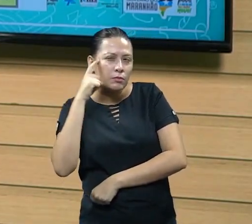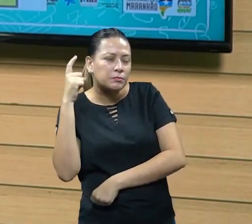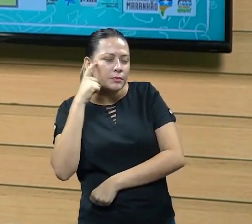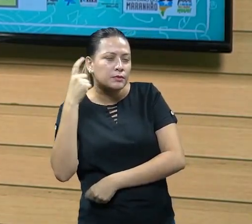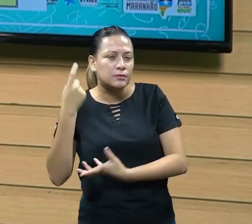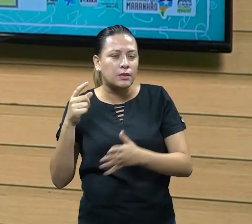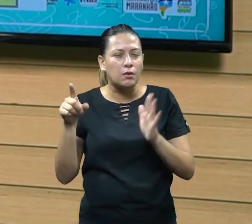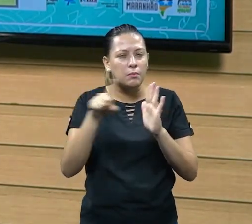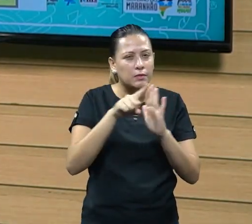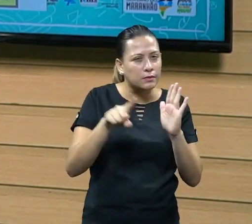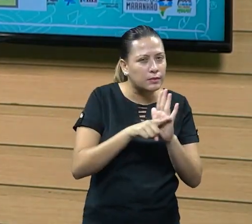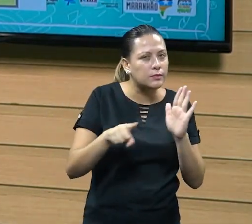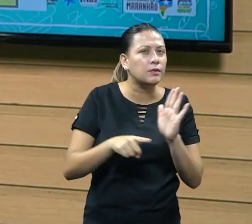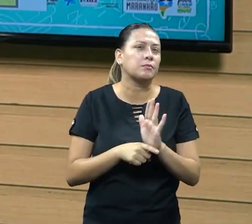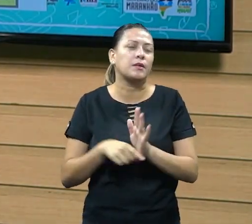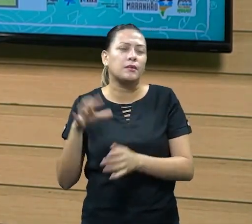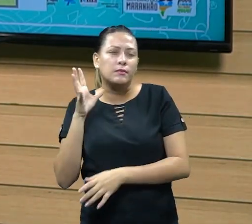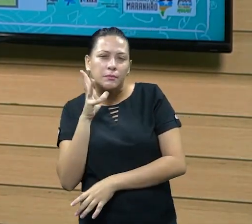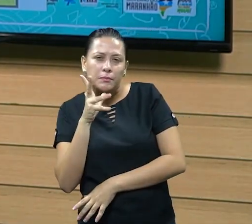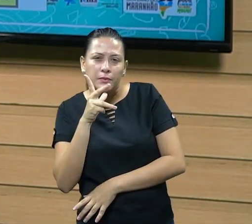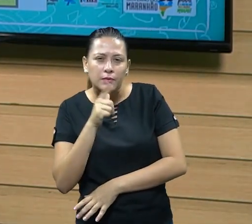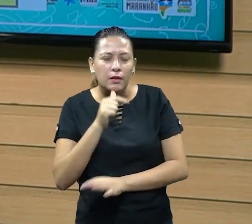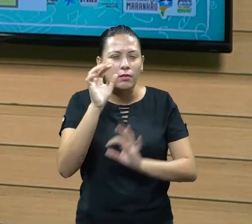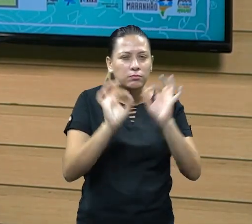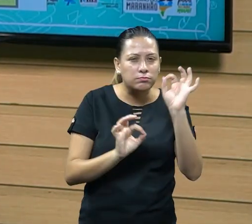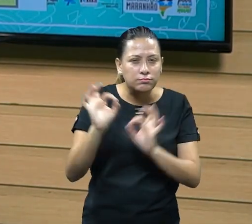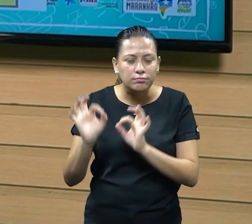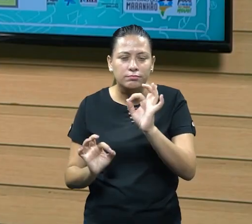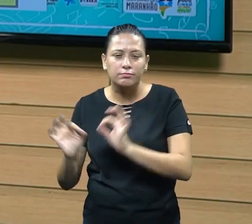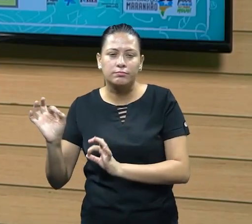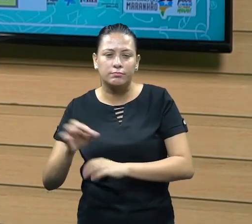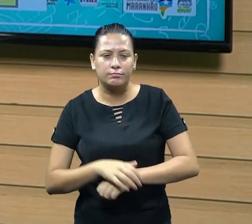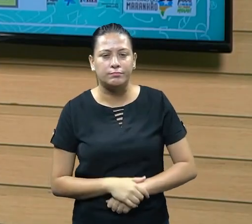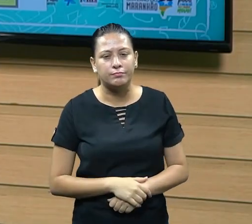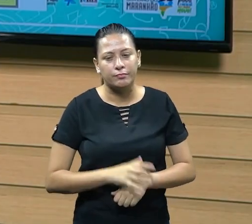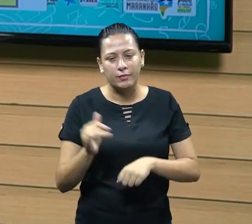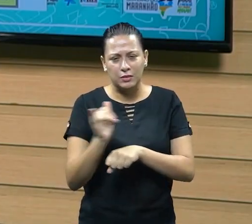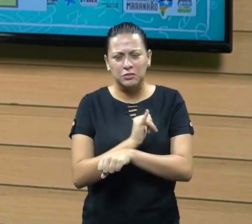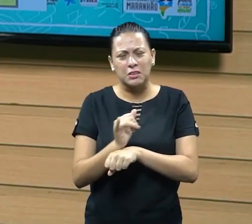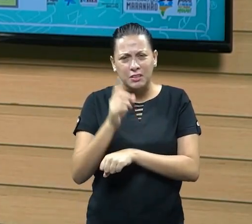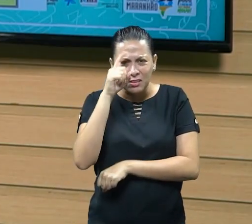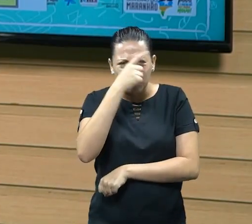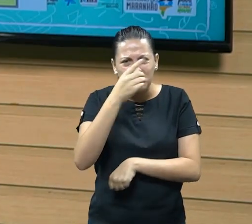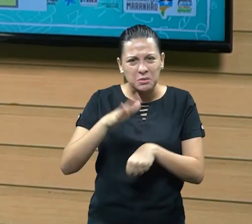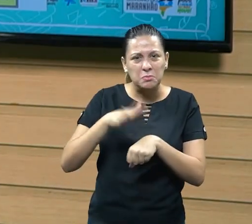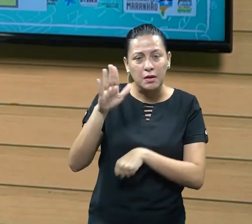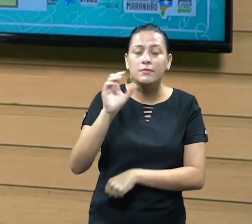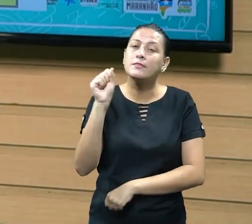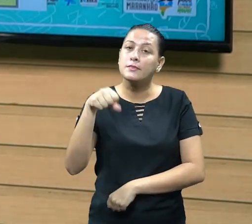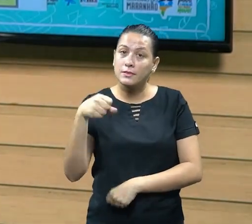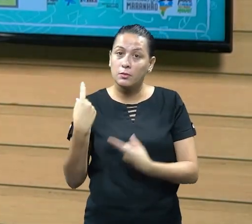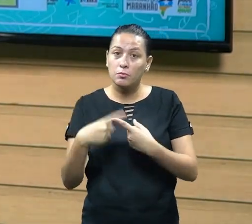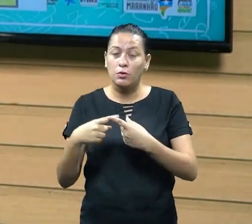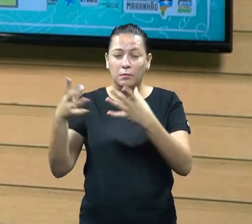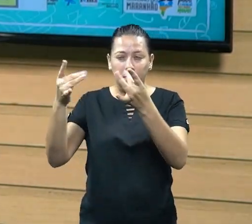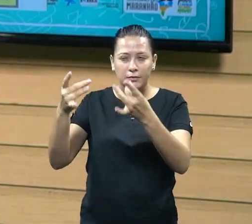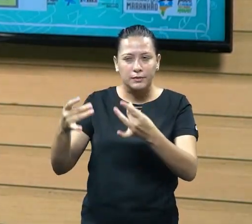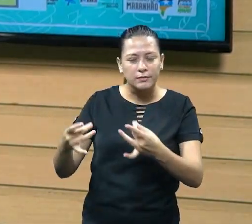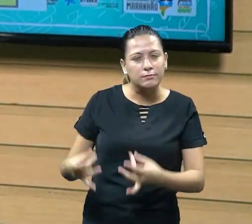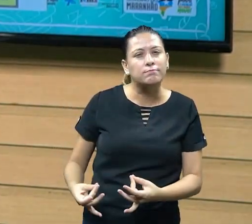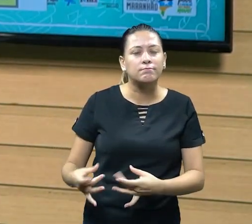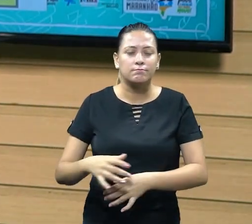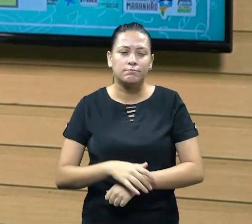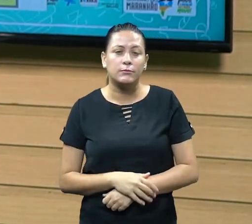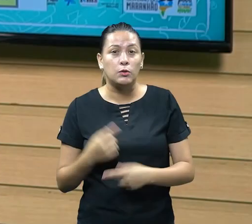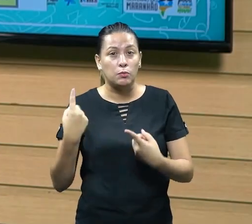bora pensar a longo prazo, planejamento mais longo, o próprio planejamento estratégico ele é mais difícil, óbvio, né? Ele é mais detalhado,